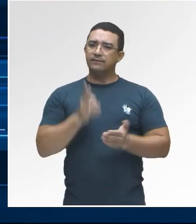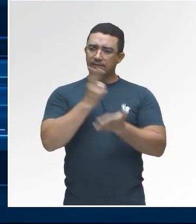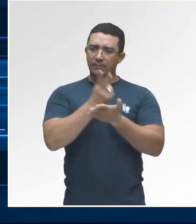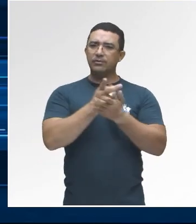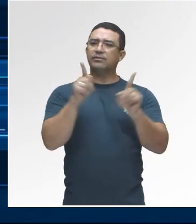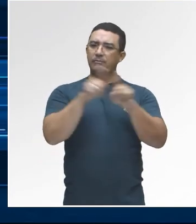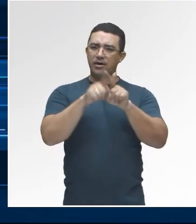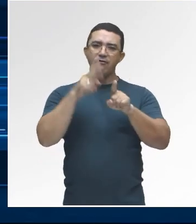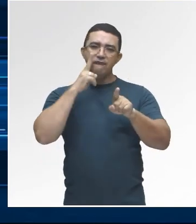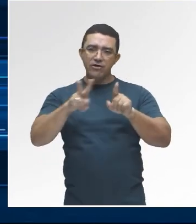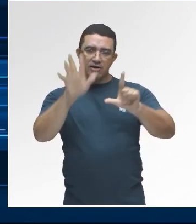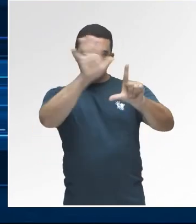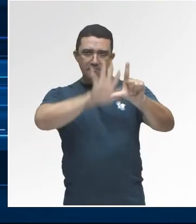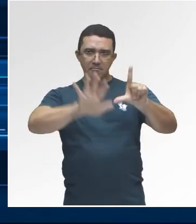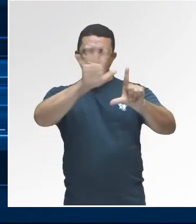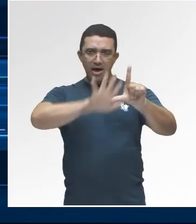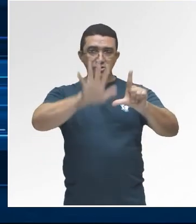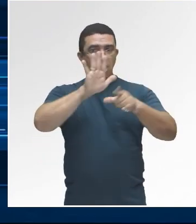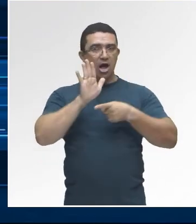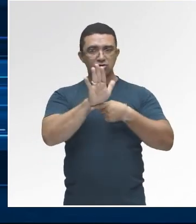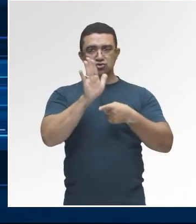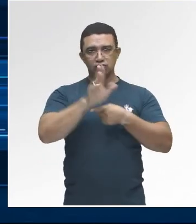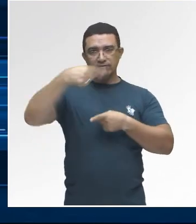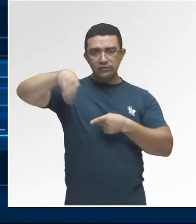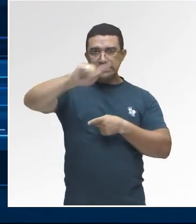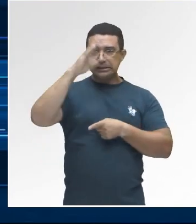que ajuda você a entender o texto.